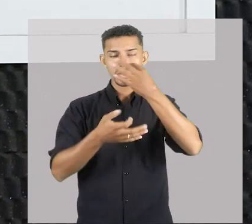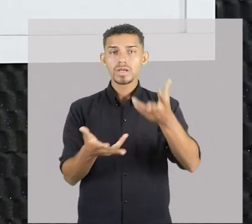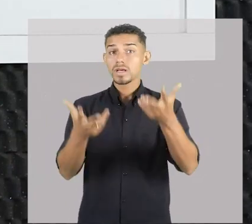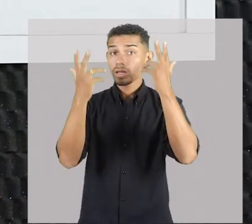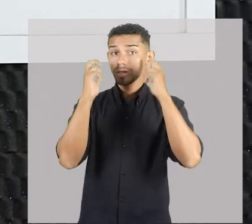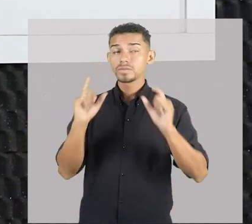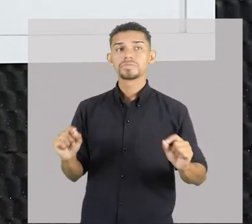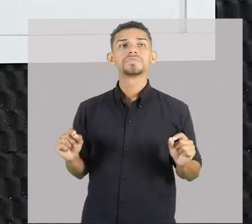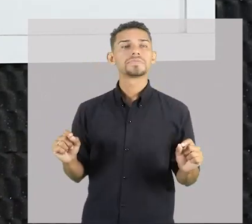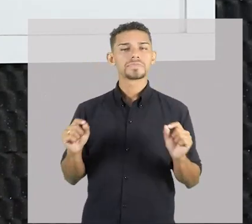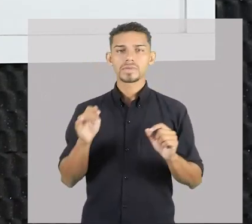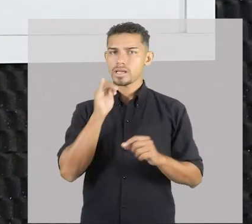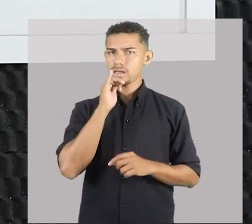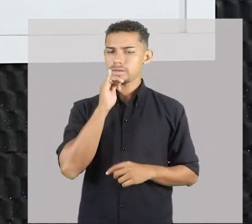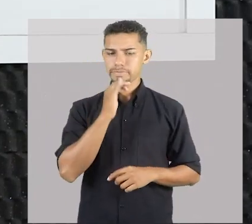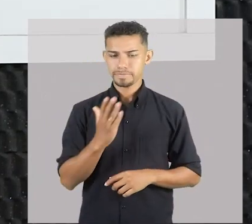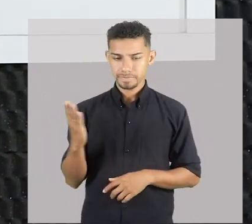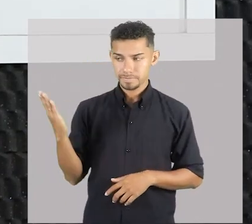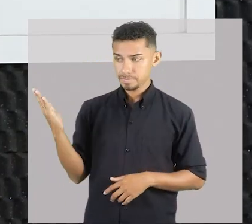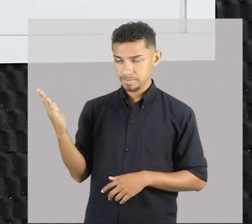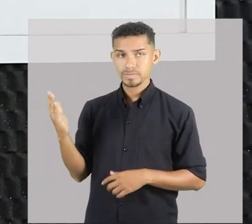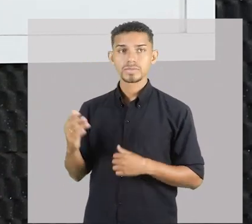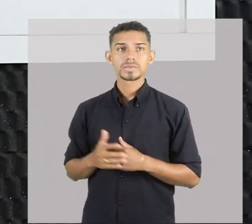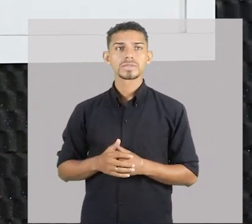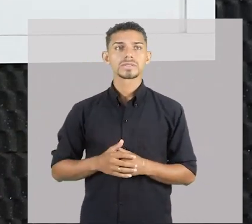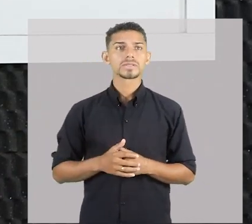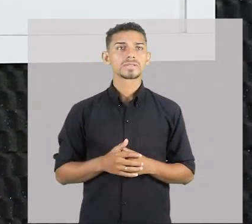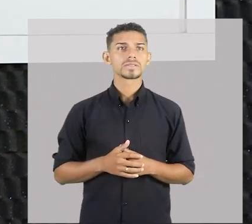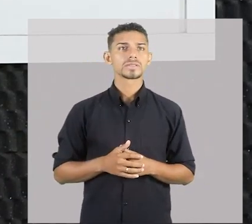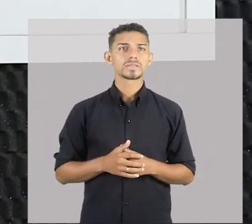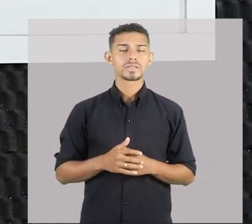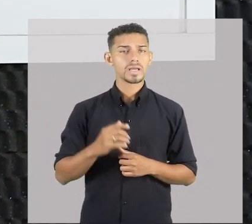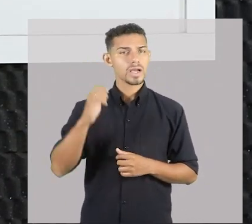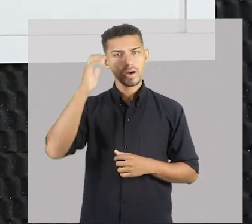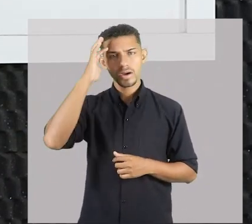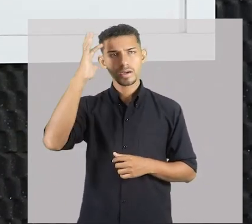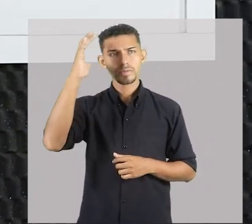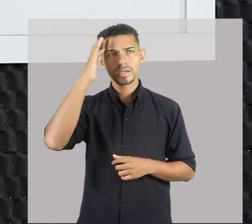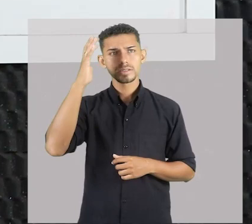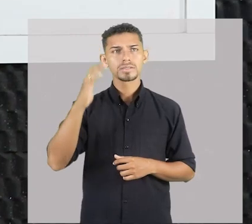Percebam que, botei esse exemplo aqui para vocês, imaginem que é uma pista